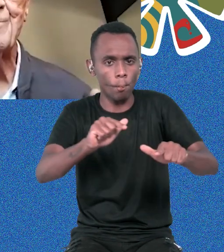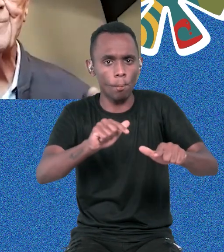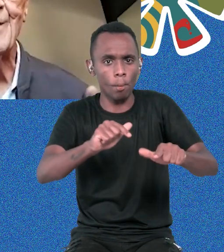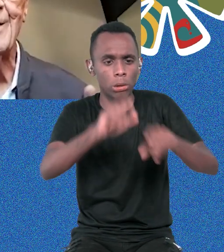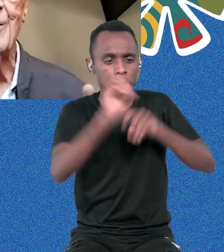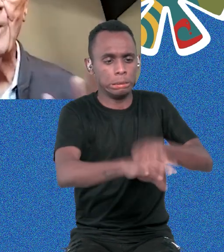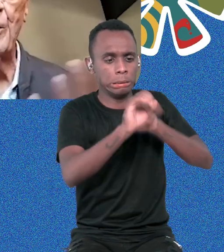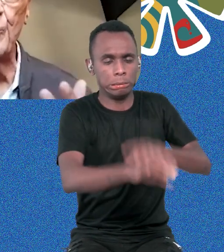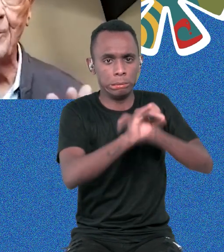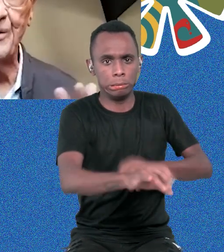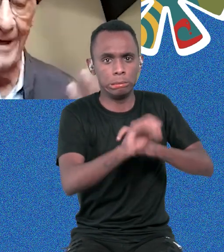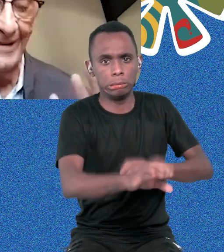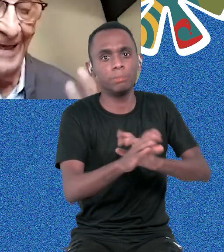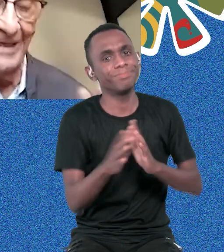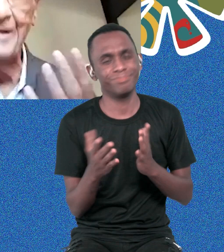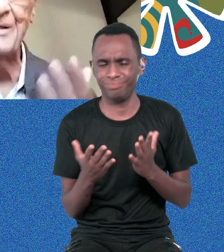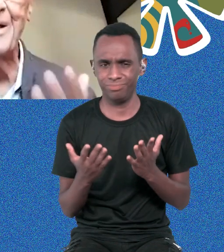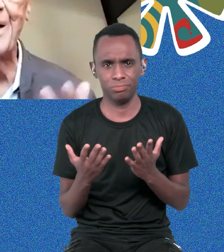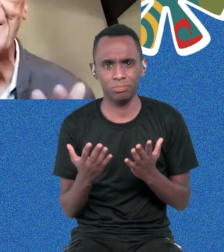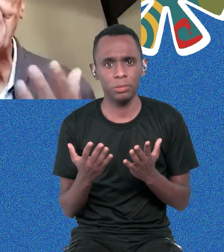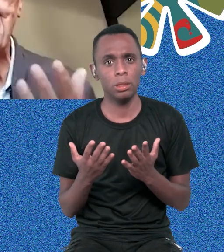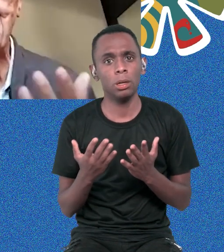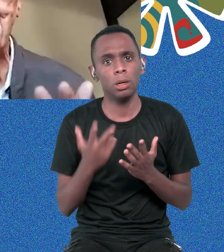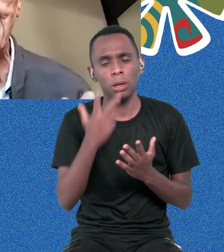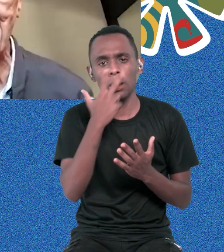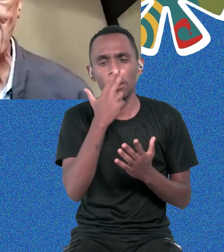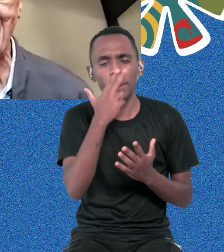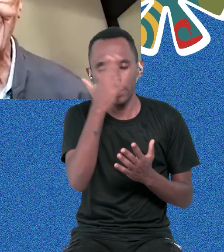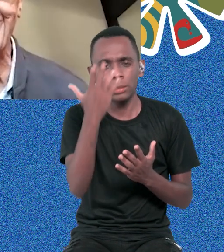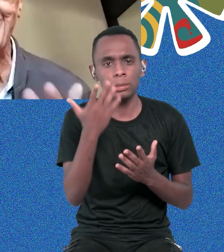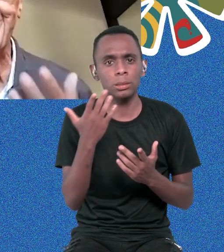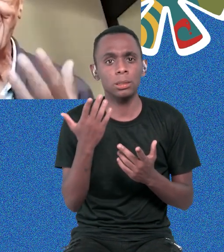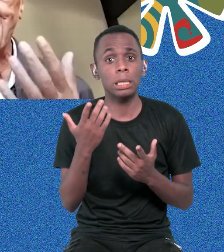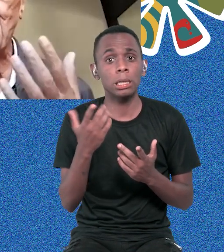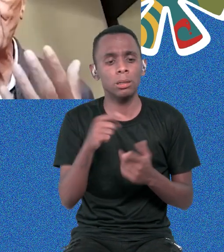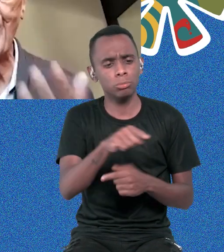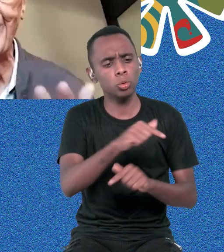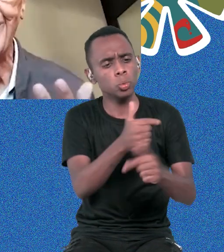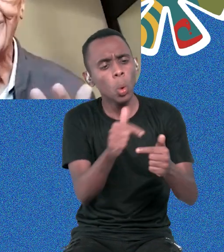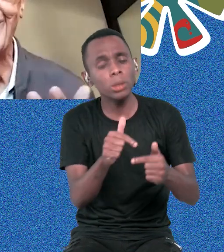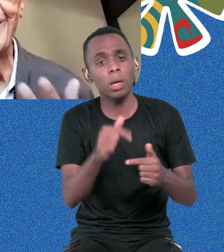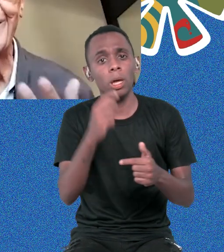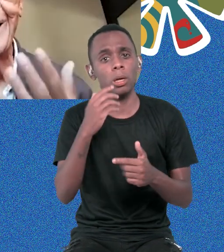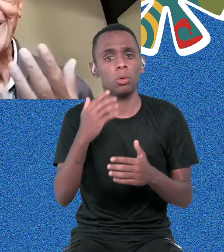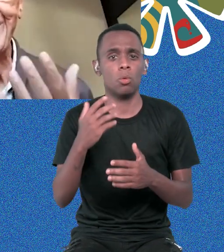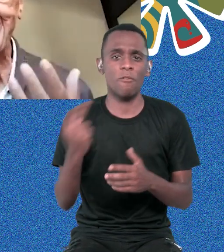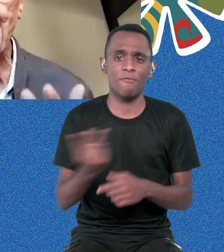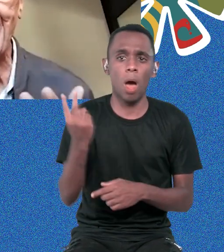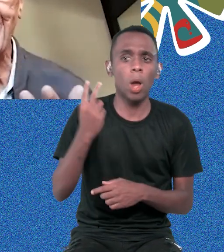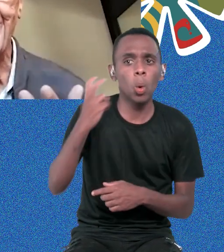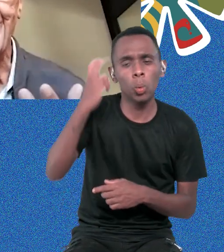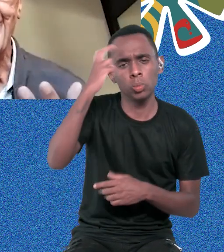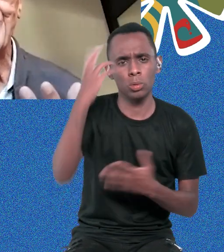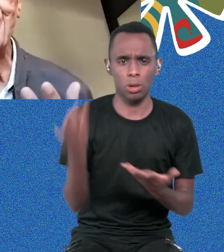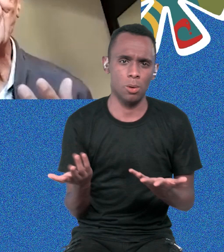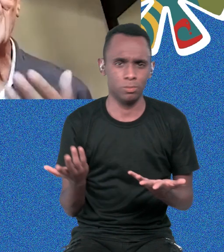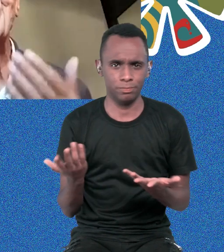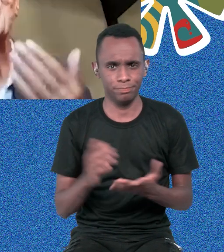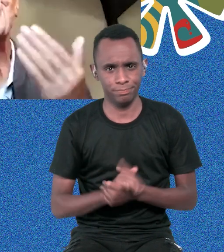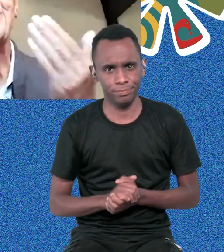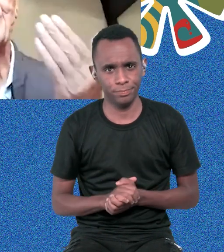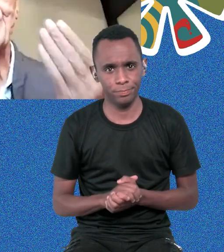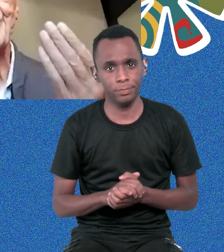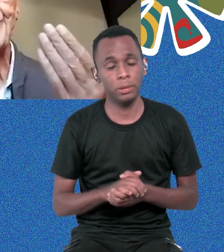vazia. Uma conta vazia até de identidade patrimonial, de identidade cultural, de identidade nacional.